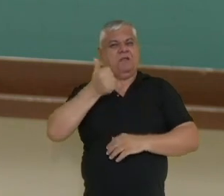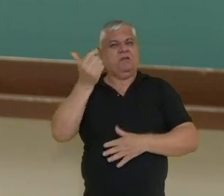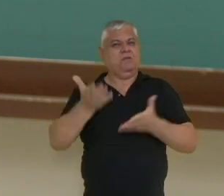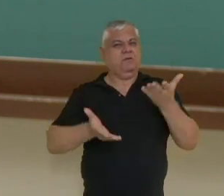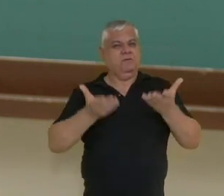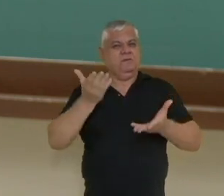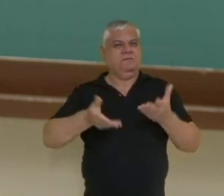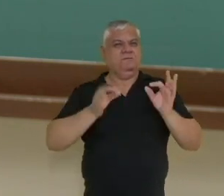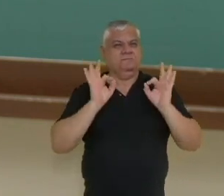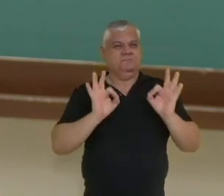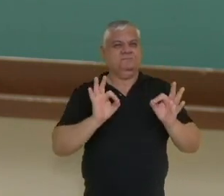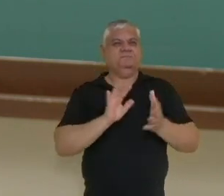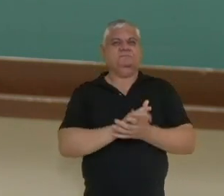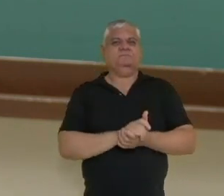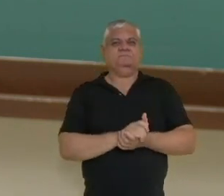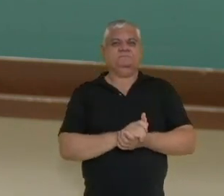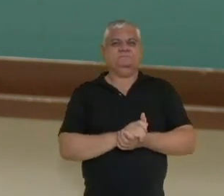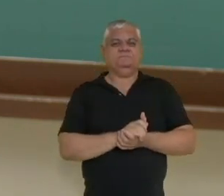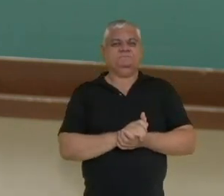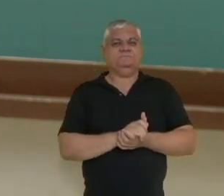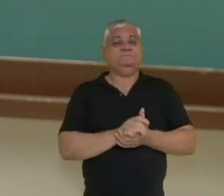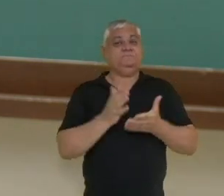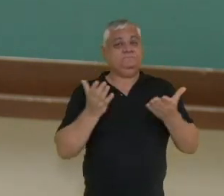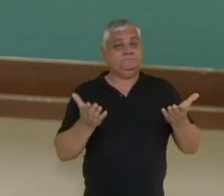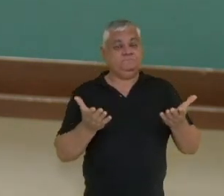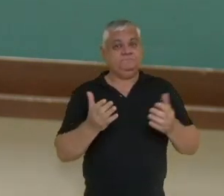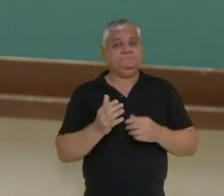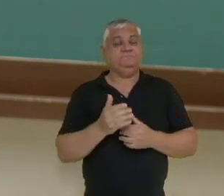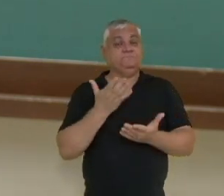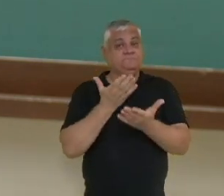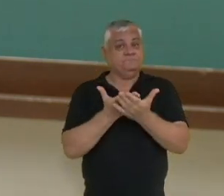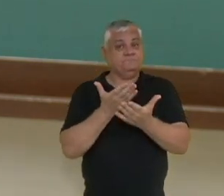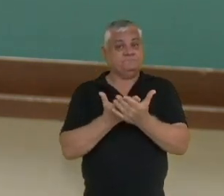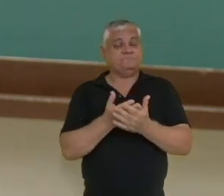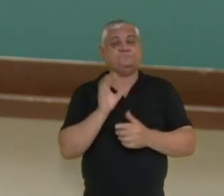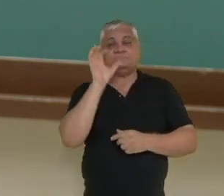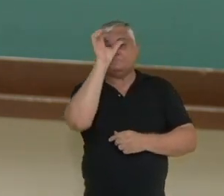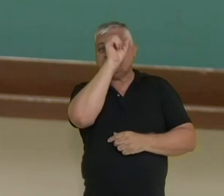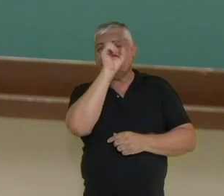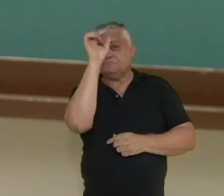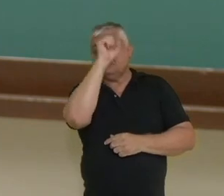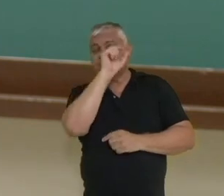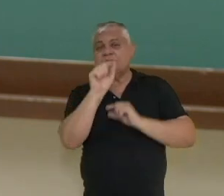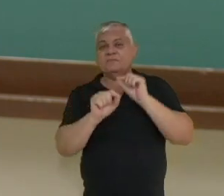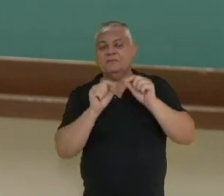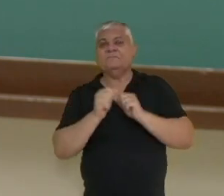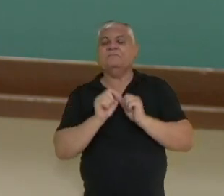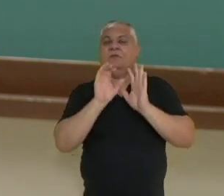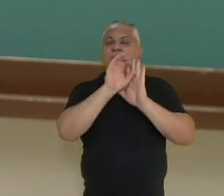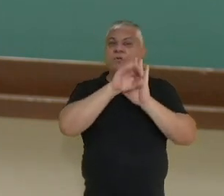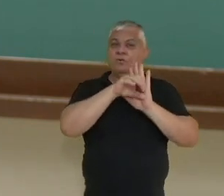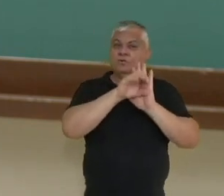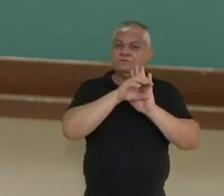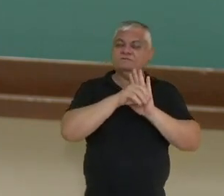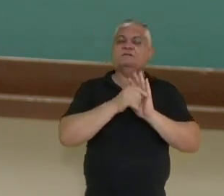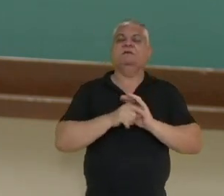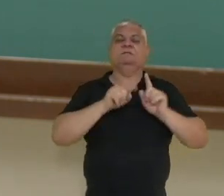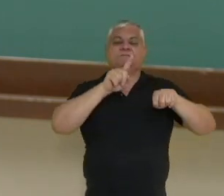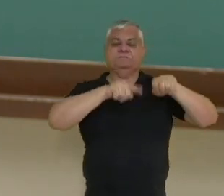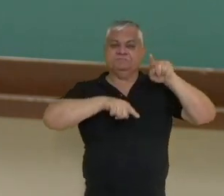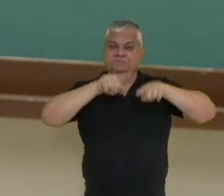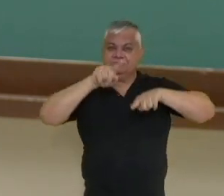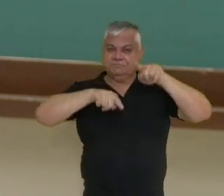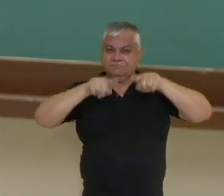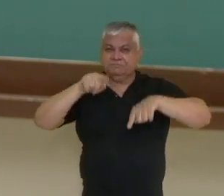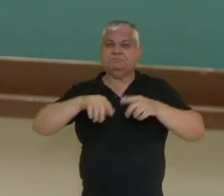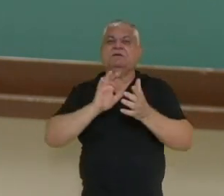equilibrado, ok? Portanto, nesta aula, nós falamos sobre o conceito das medidas